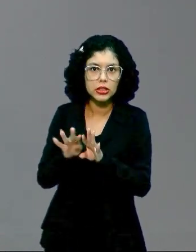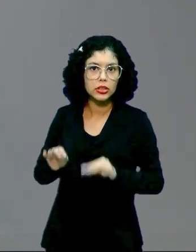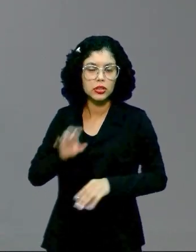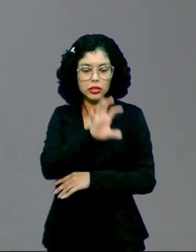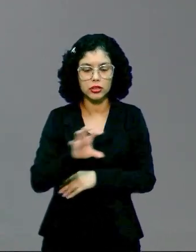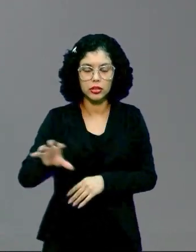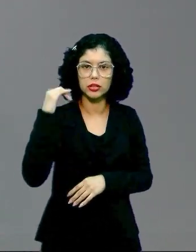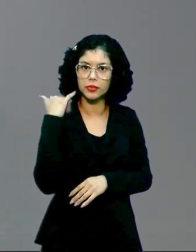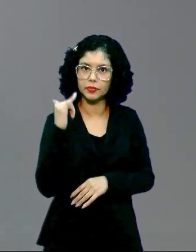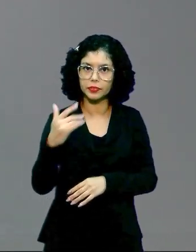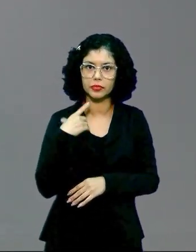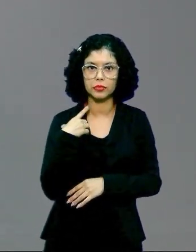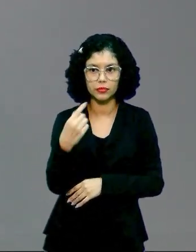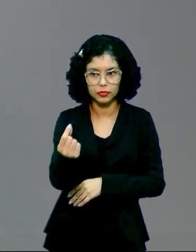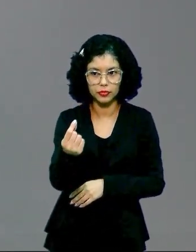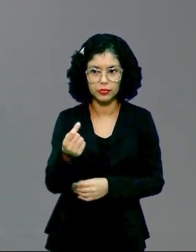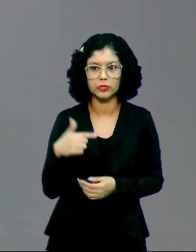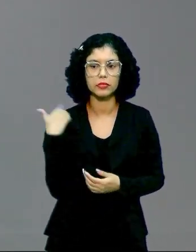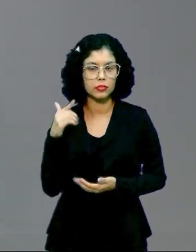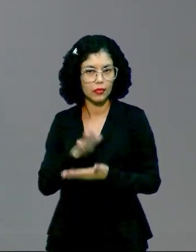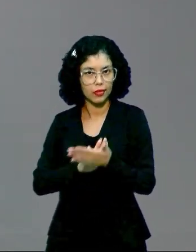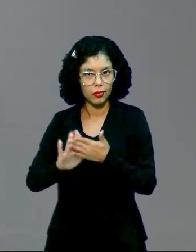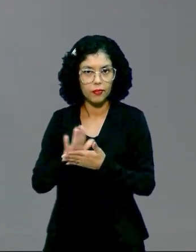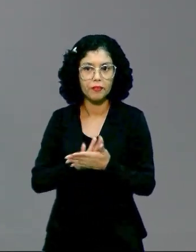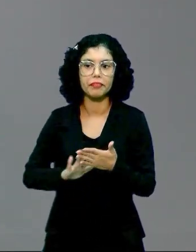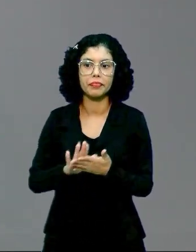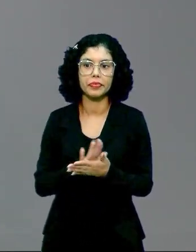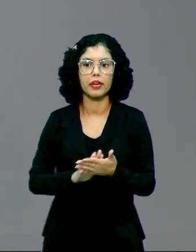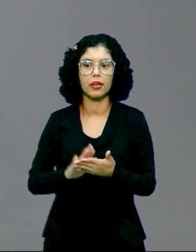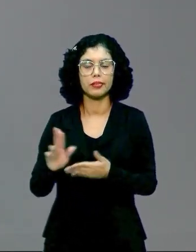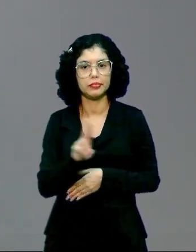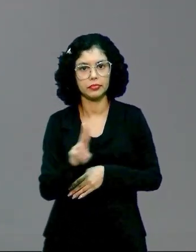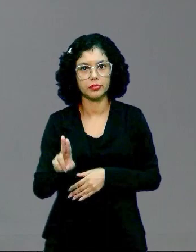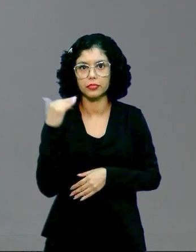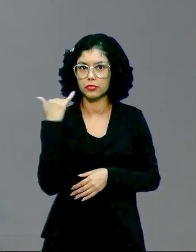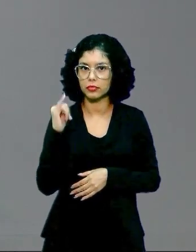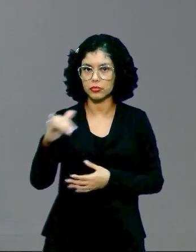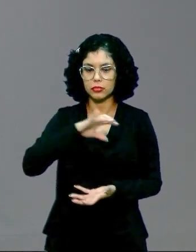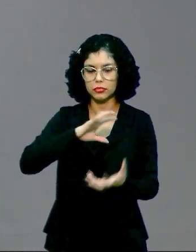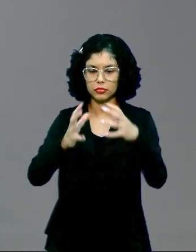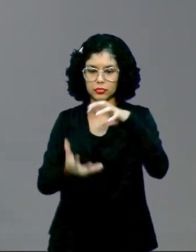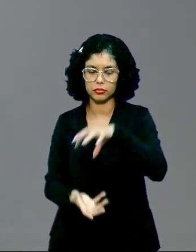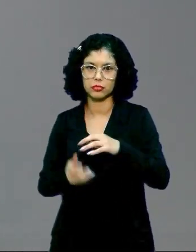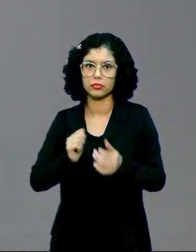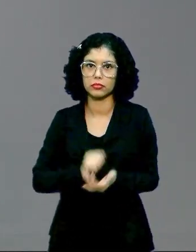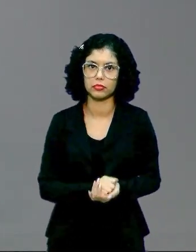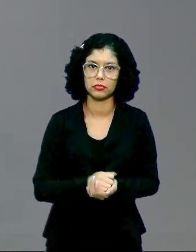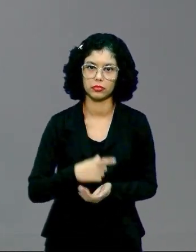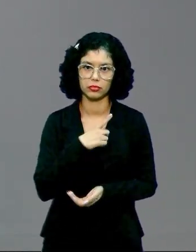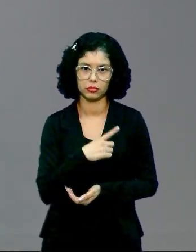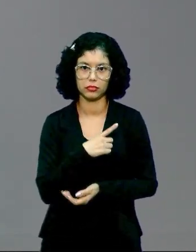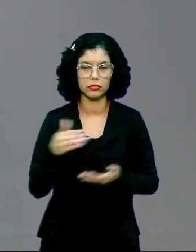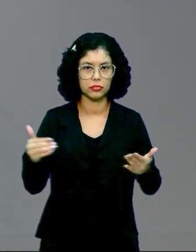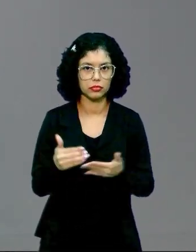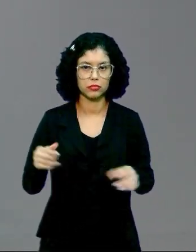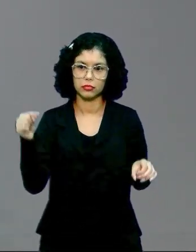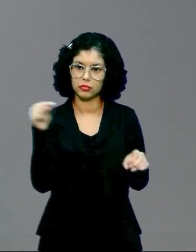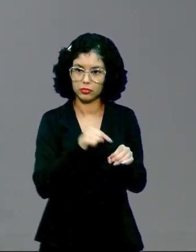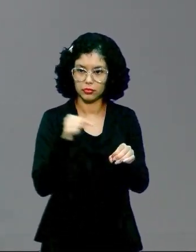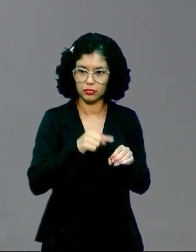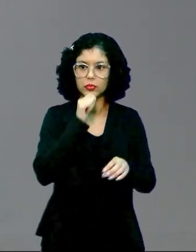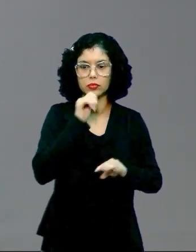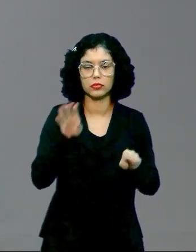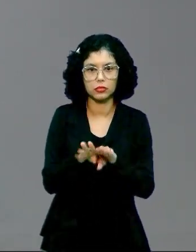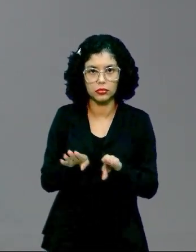que os elétrons atravessavam sem sofrer nenhum desvio chama-se eletrosfera. Então, o átomo agora ele tem um núcleo e tem